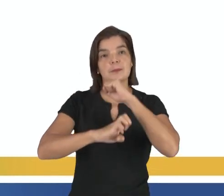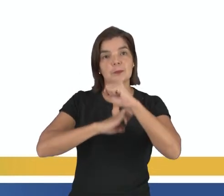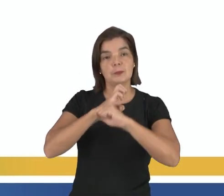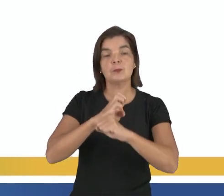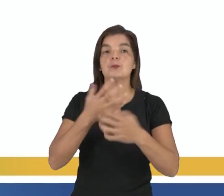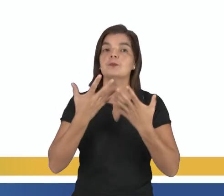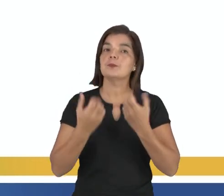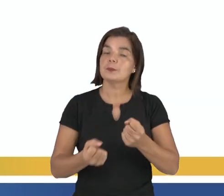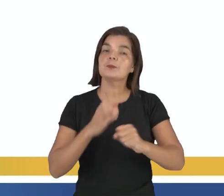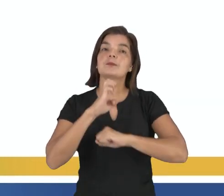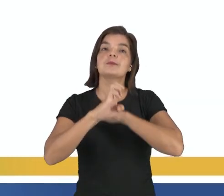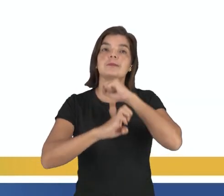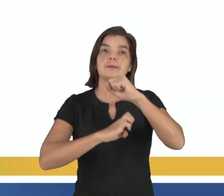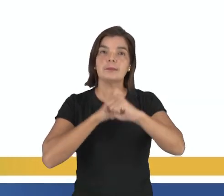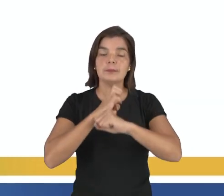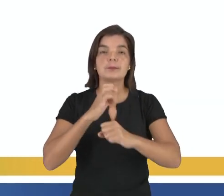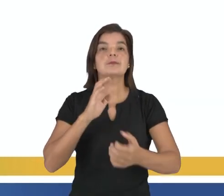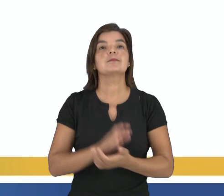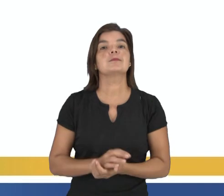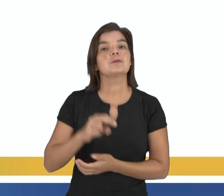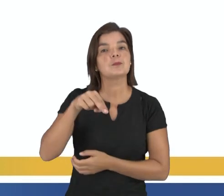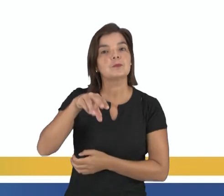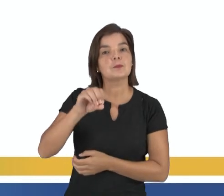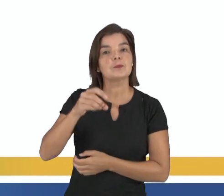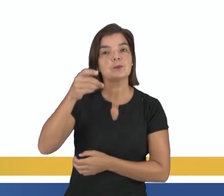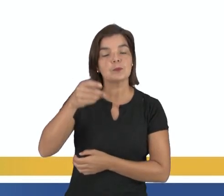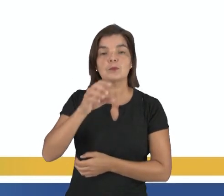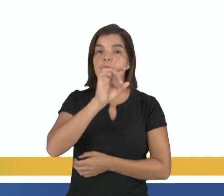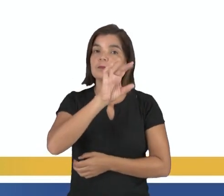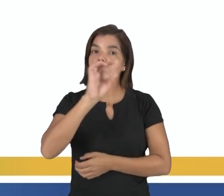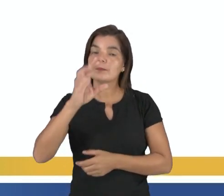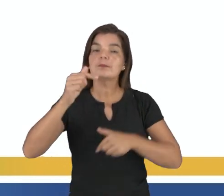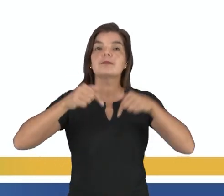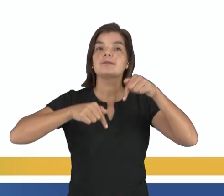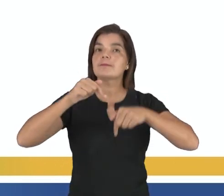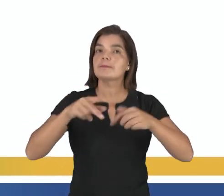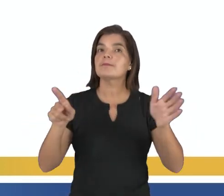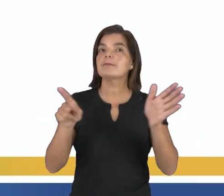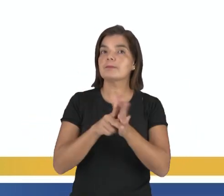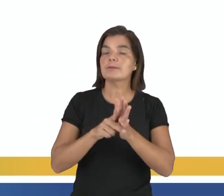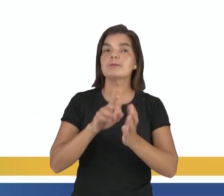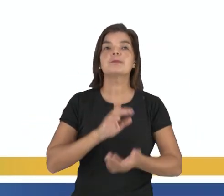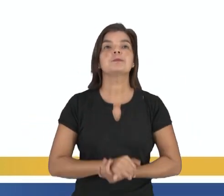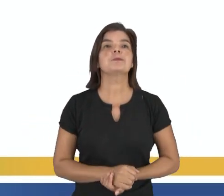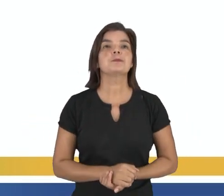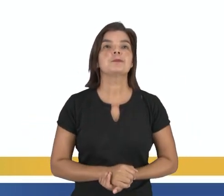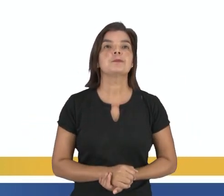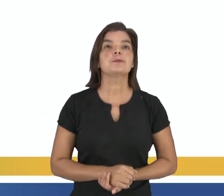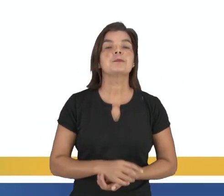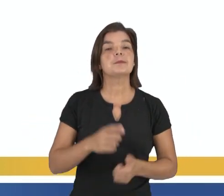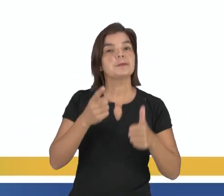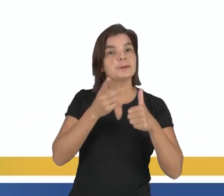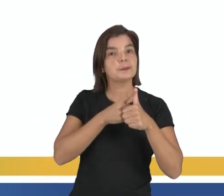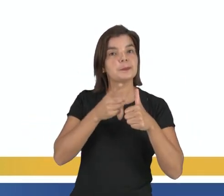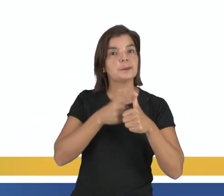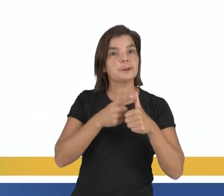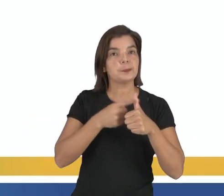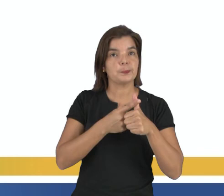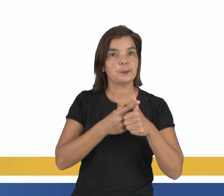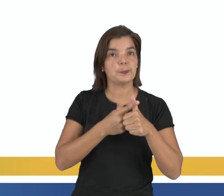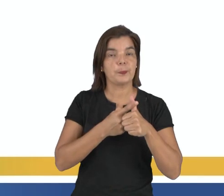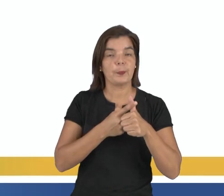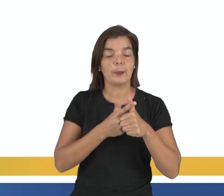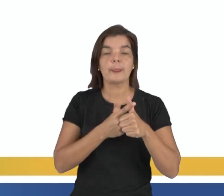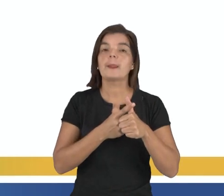oxidante, a gente precisa determinar o NOx de cada elemento químico que faz parte dessa reação. Então, primeiro nós determinamos